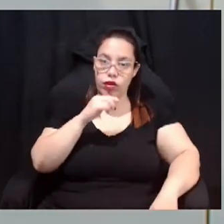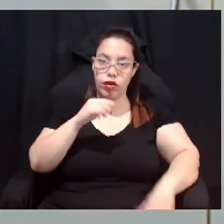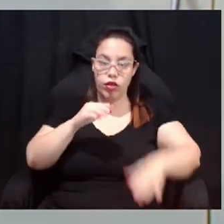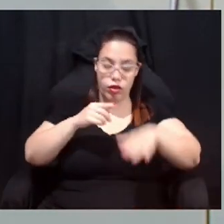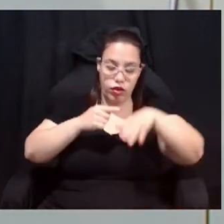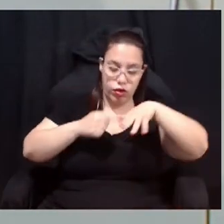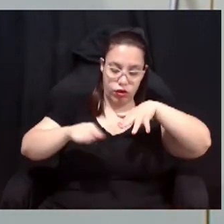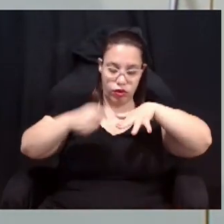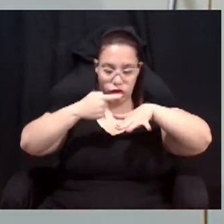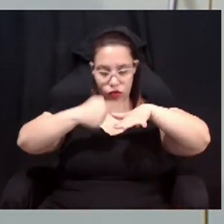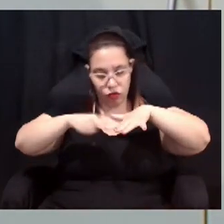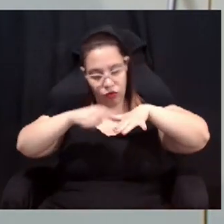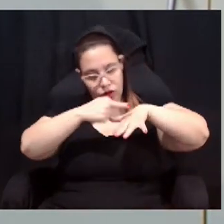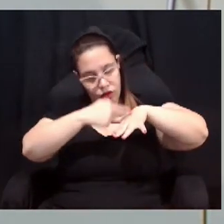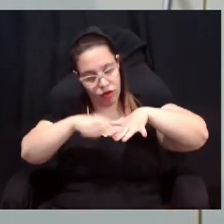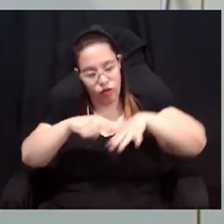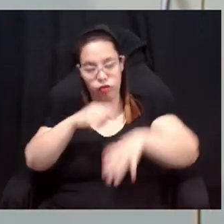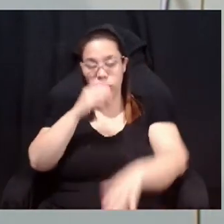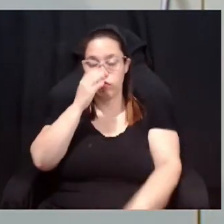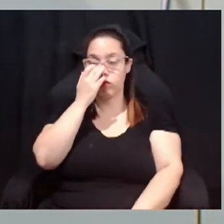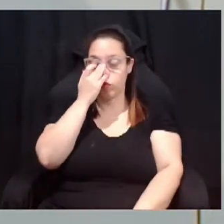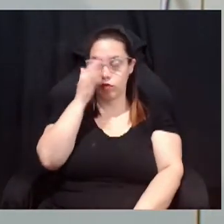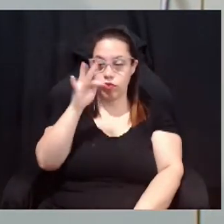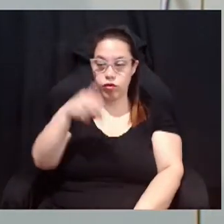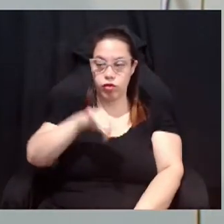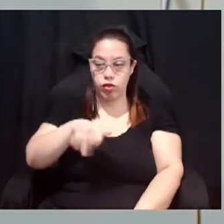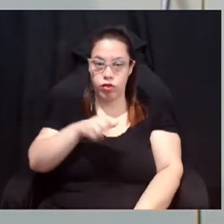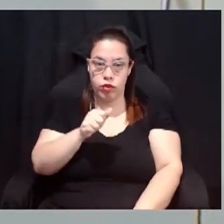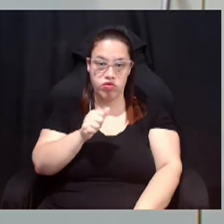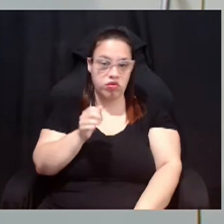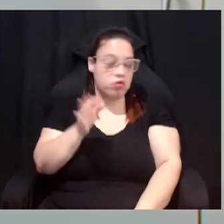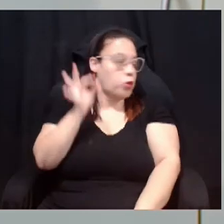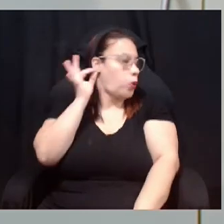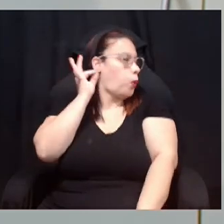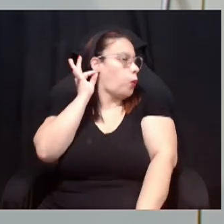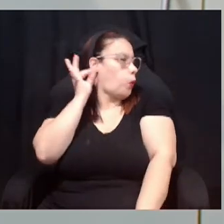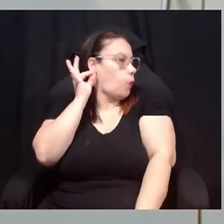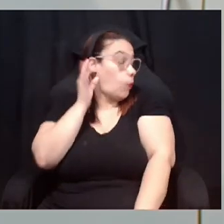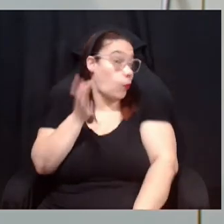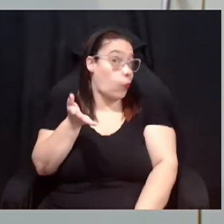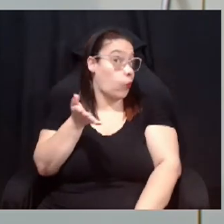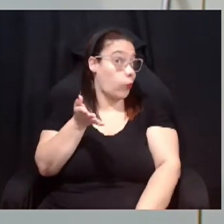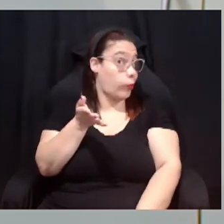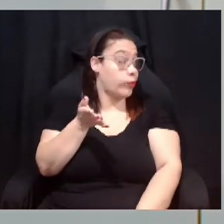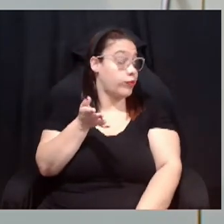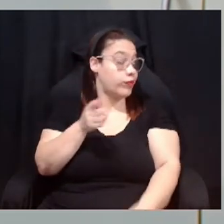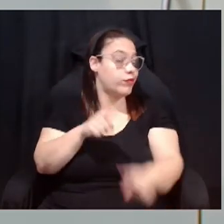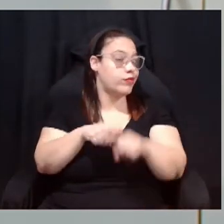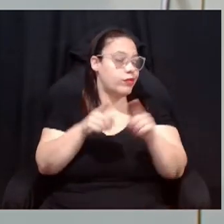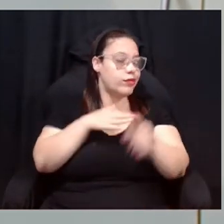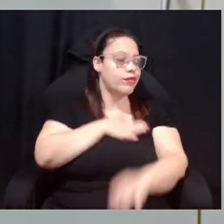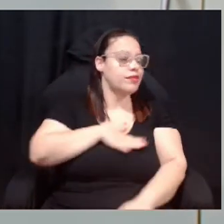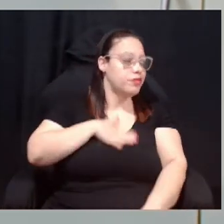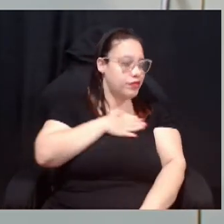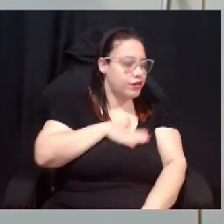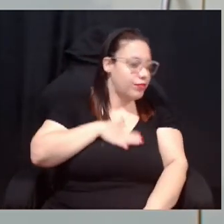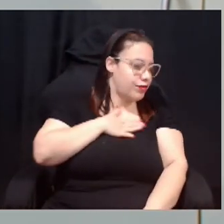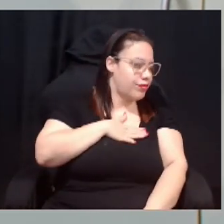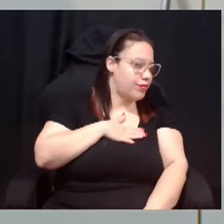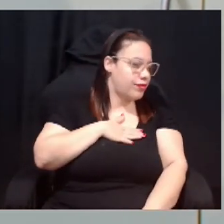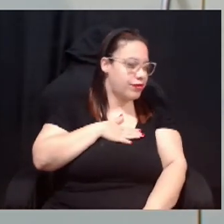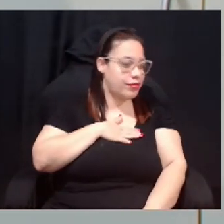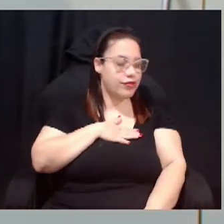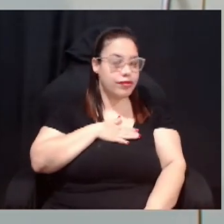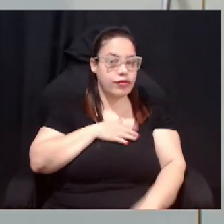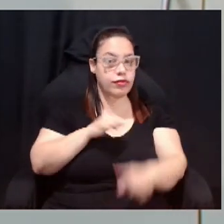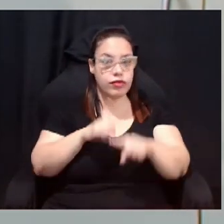vazada, né? Então é bem... Tem esse ar chique, meio rústico também, que as pessoas gostam bastante, né? Mas no